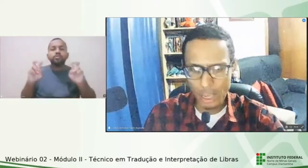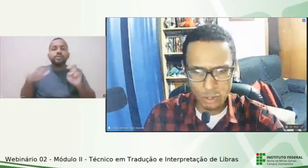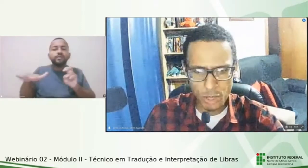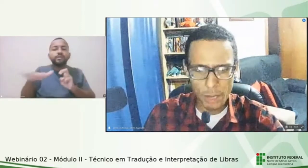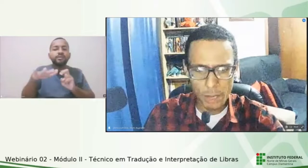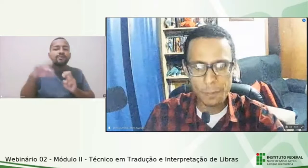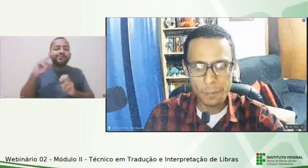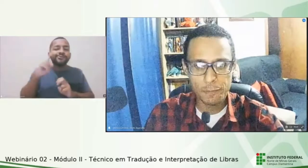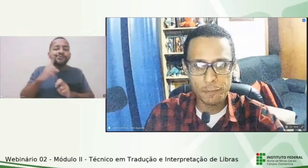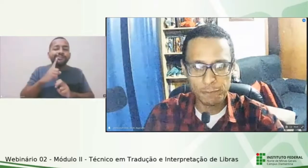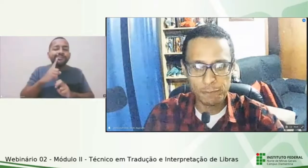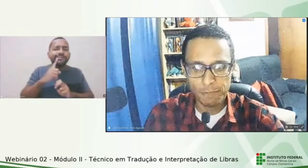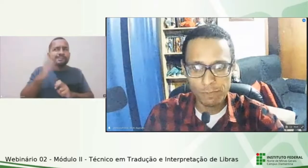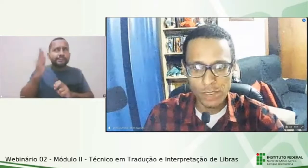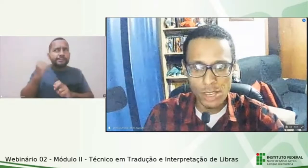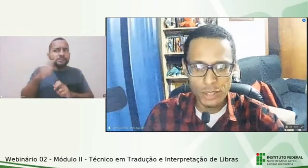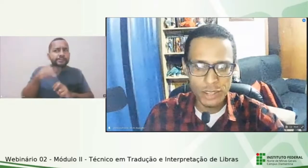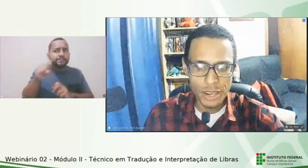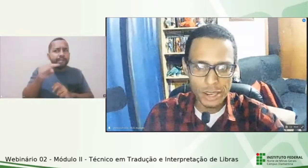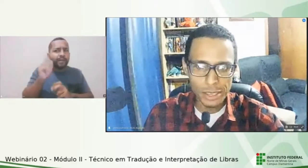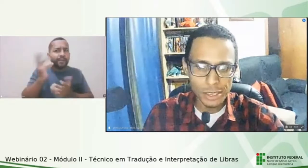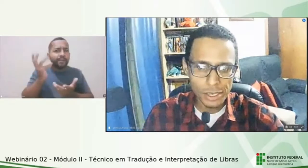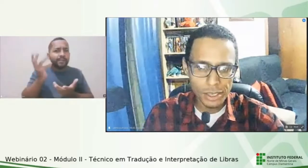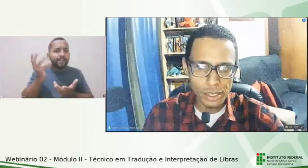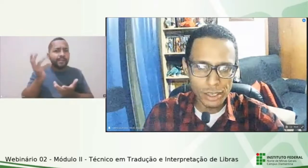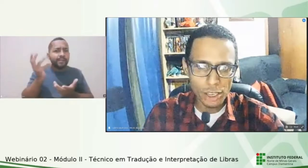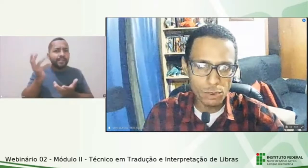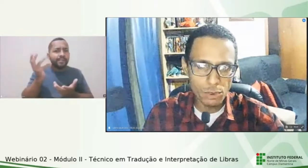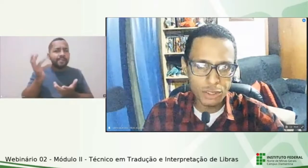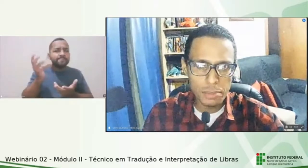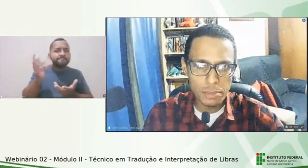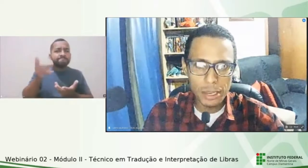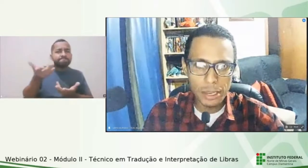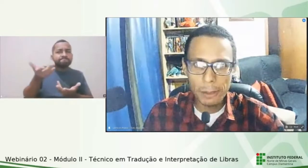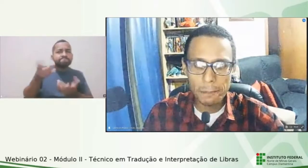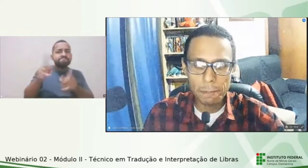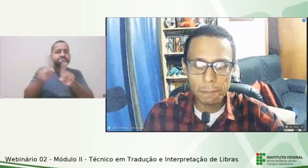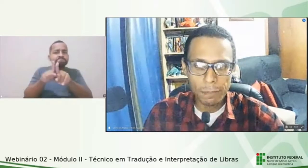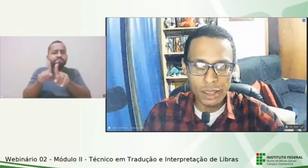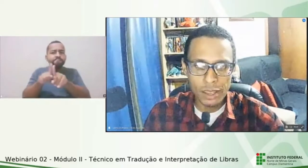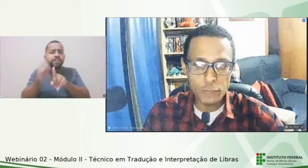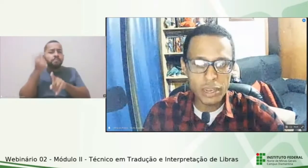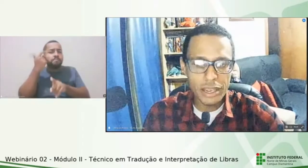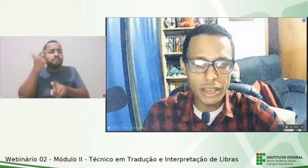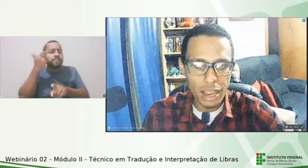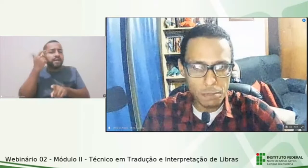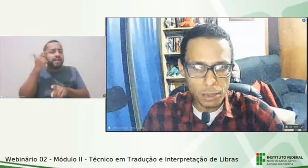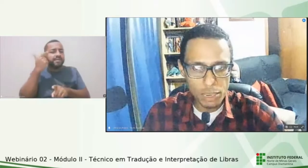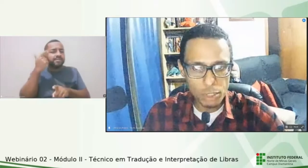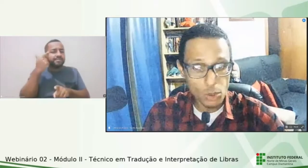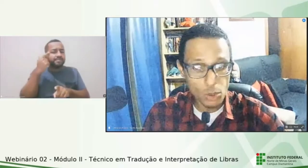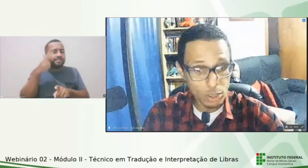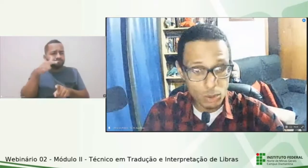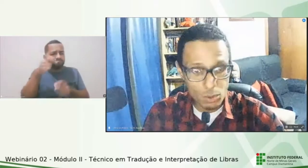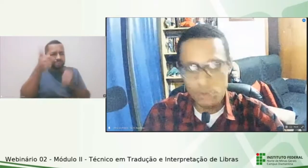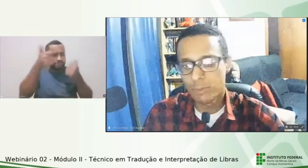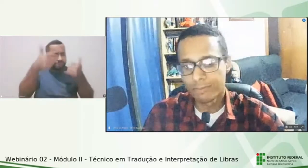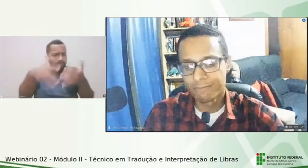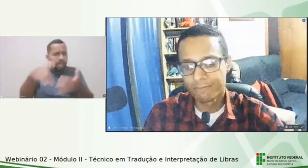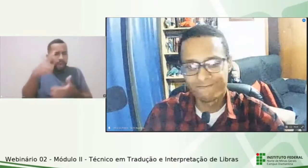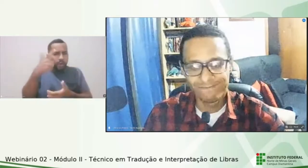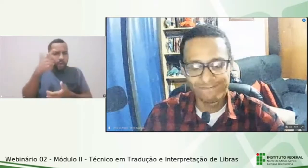Será que eu sei? Será que eu vou saber explicar pelo menos o